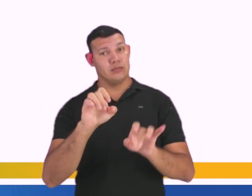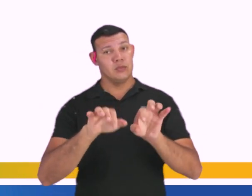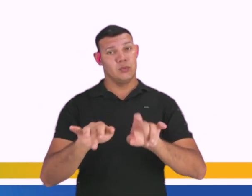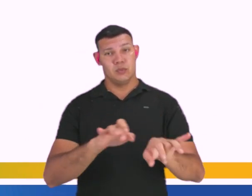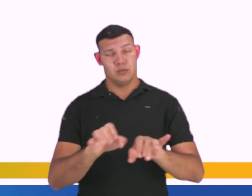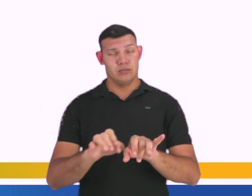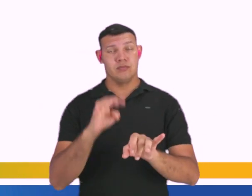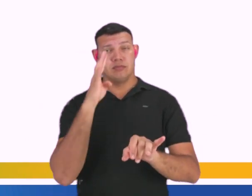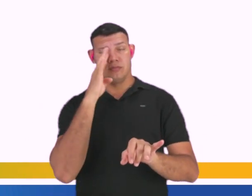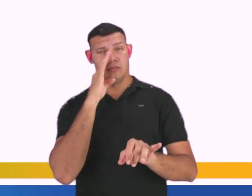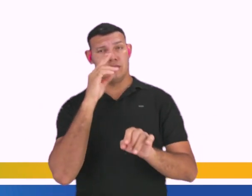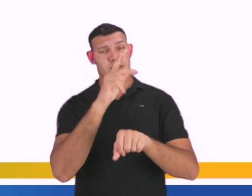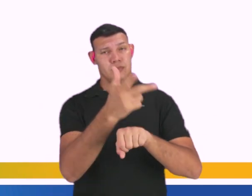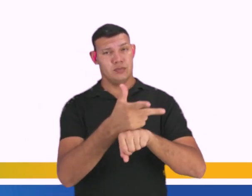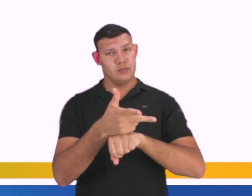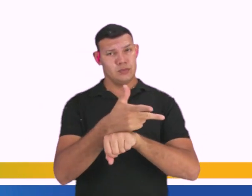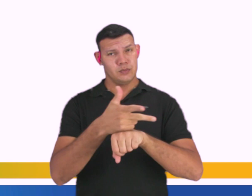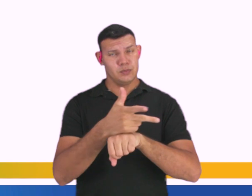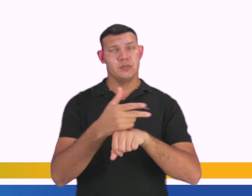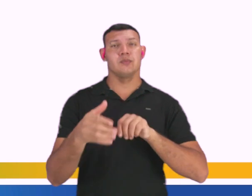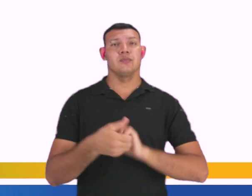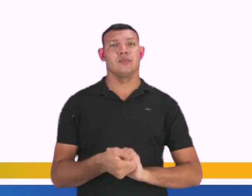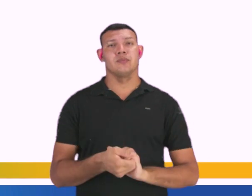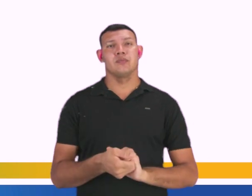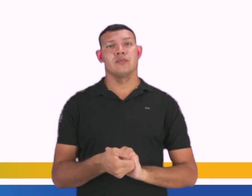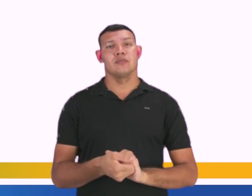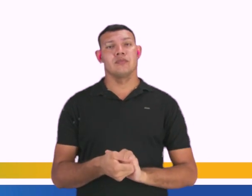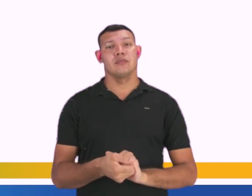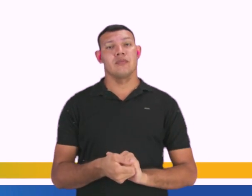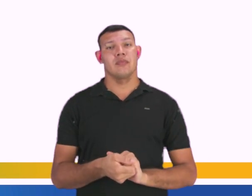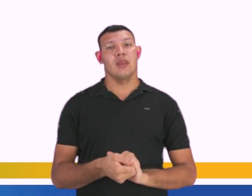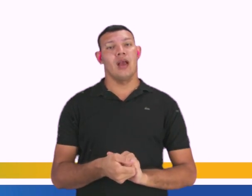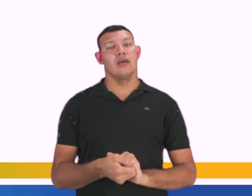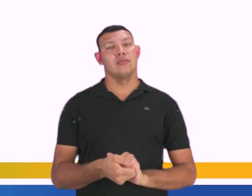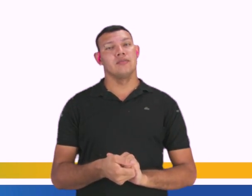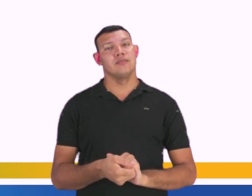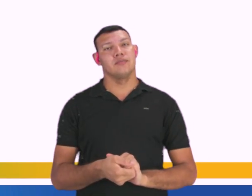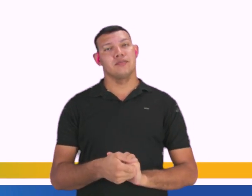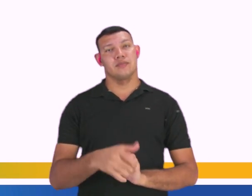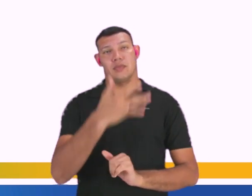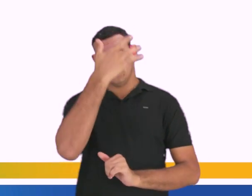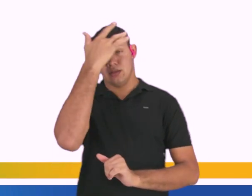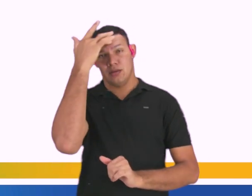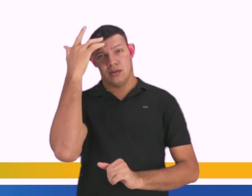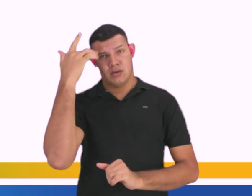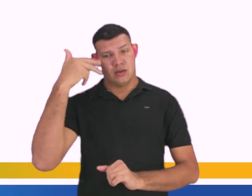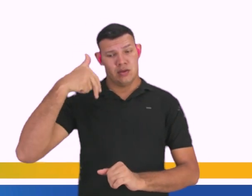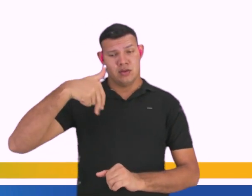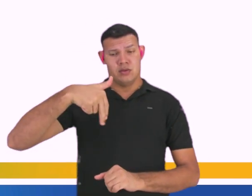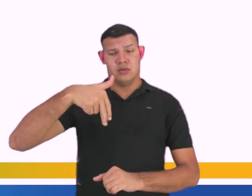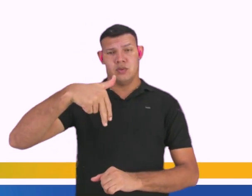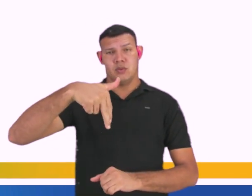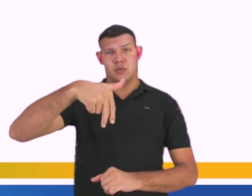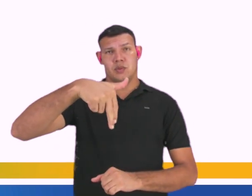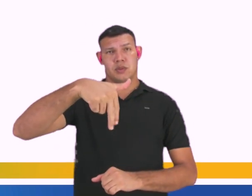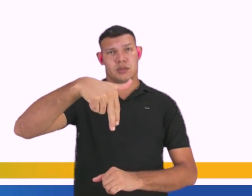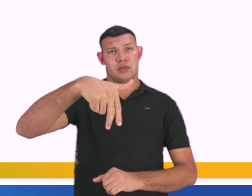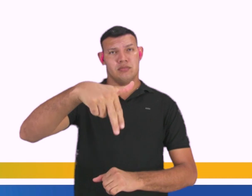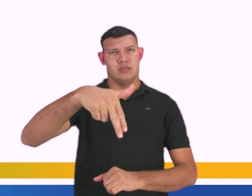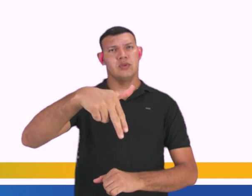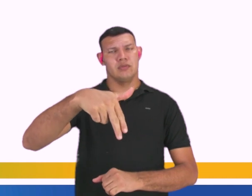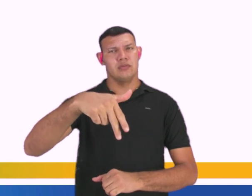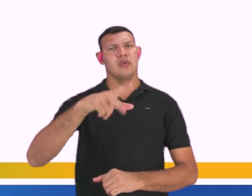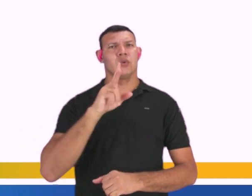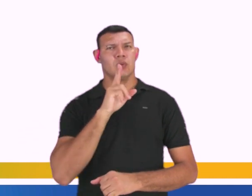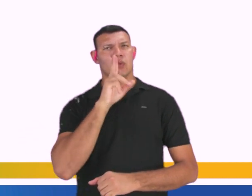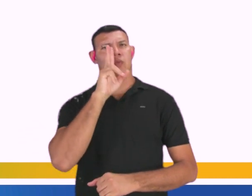esse conteúdo aí. Mas o que acontece? Um corpo na superfície da Terra, aí representa uma pessoa andando, ele está submetido a algumas forças.